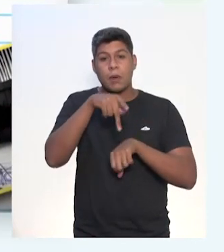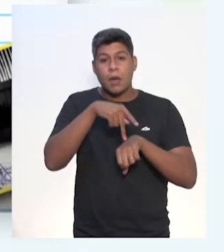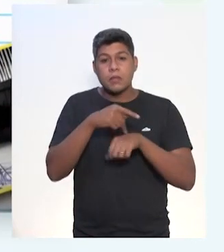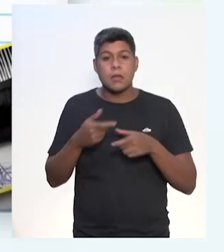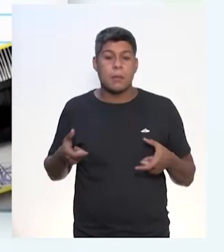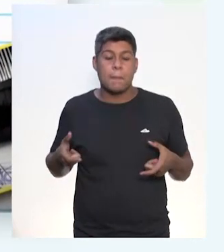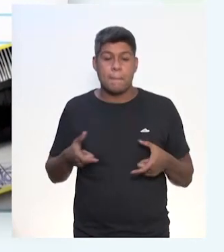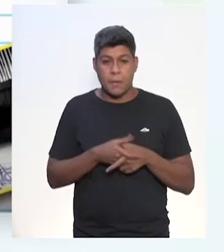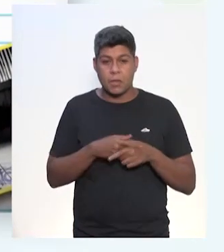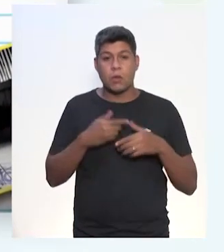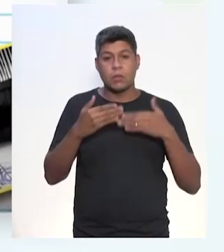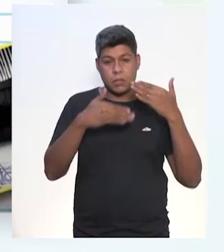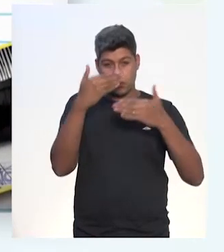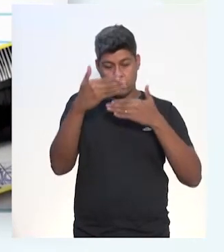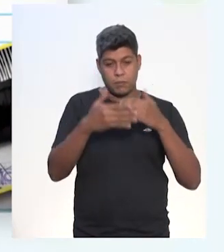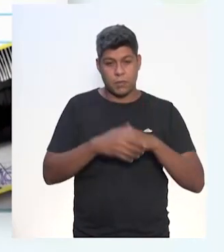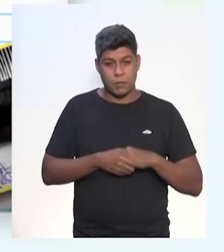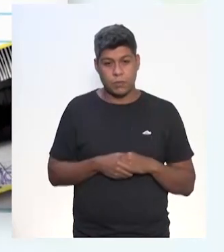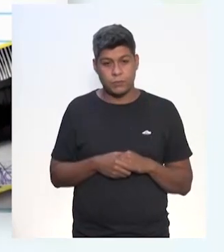menor desenvolvimento relativo.